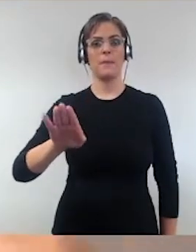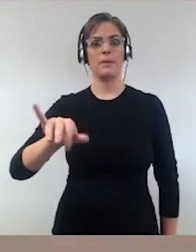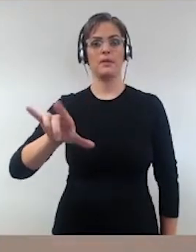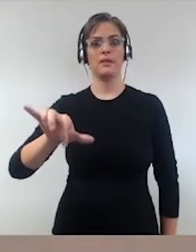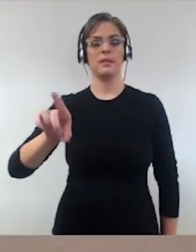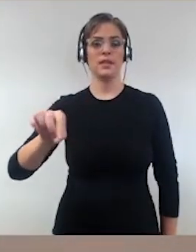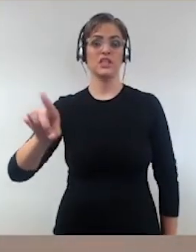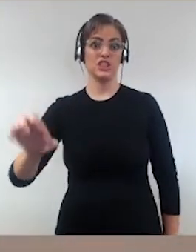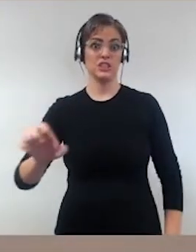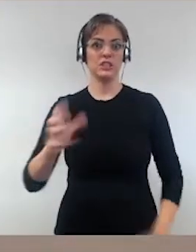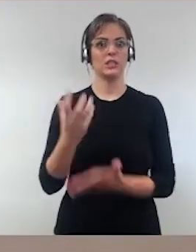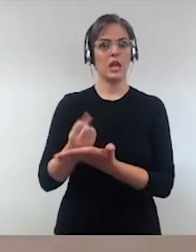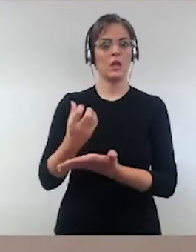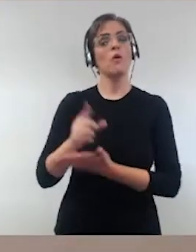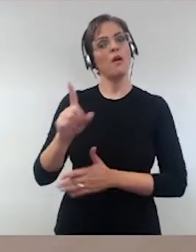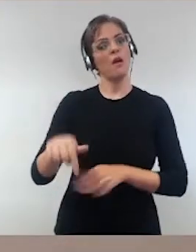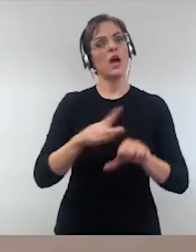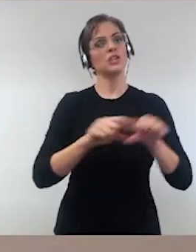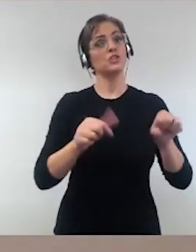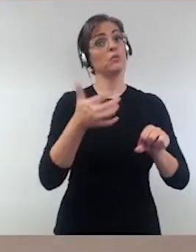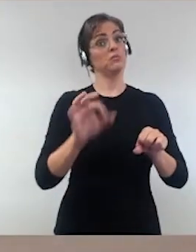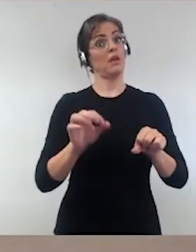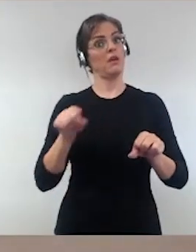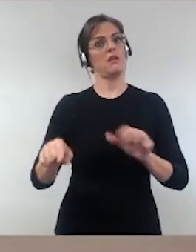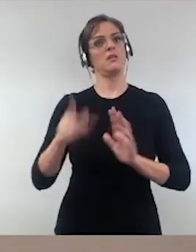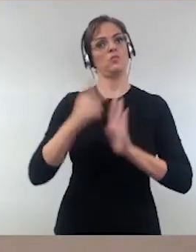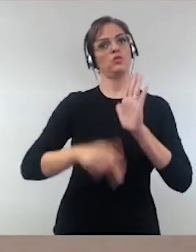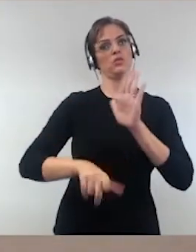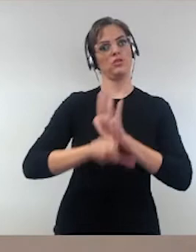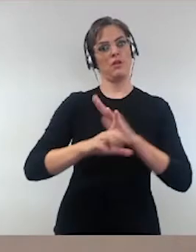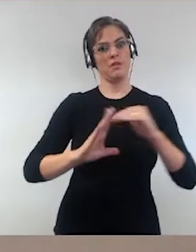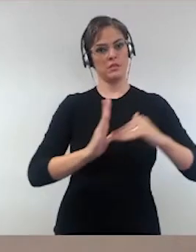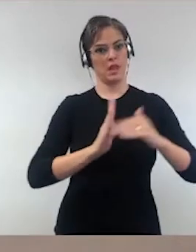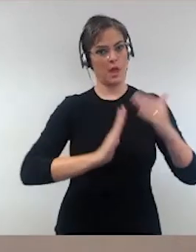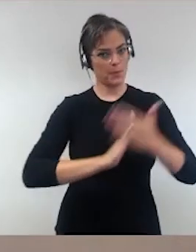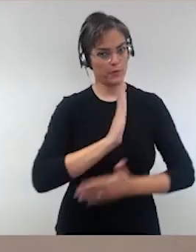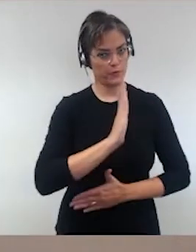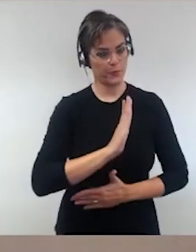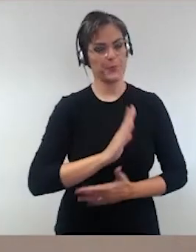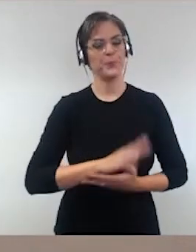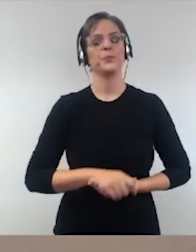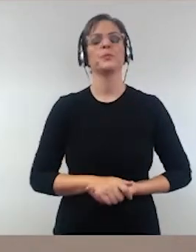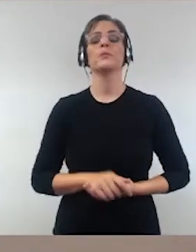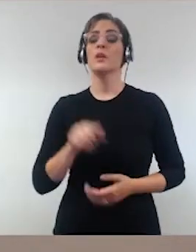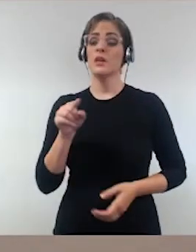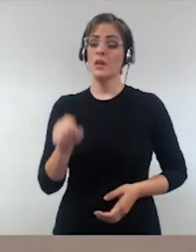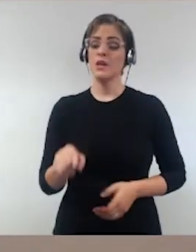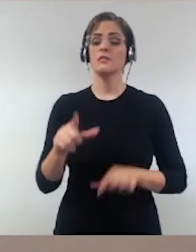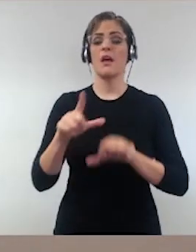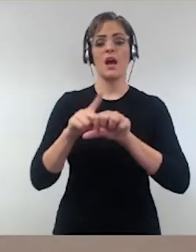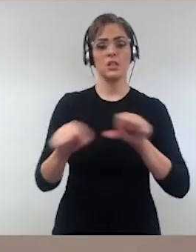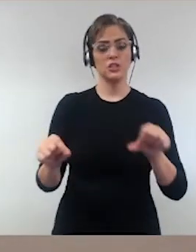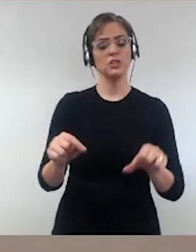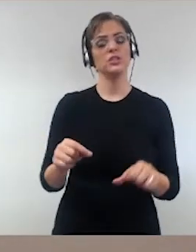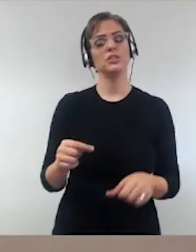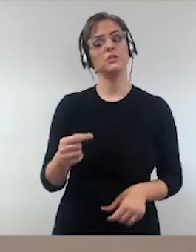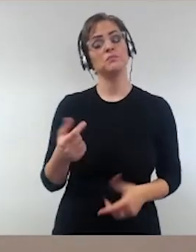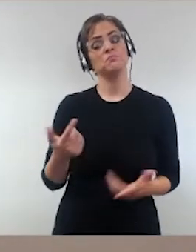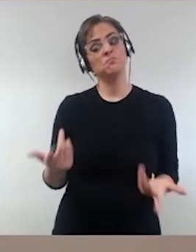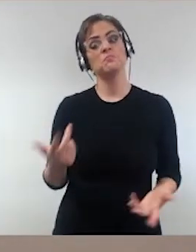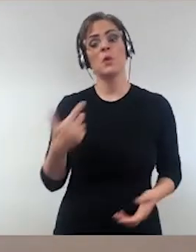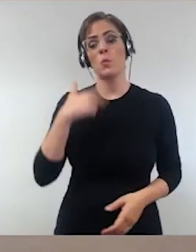né, do projeto de lei que foi aprovado no Senado. Eu acho que esse artigo ele